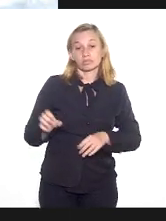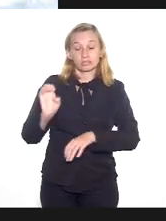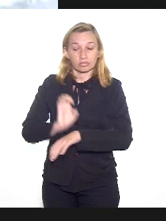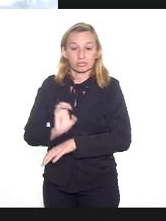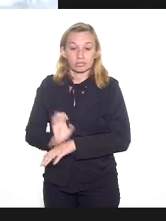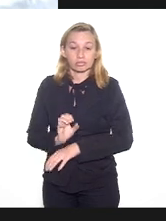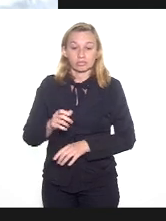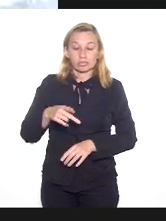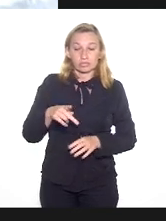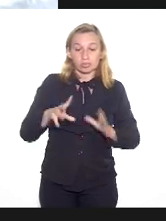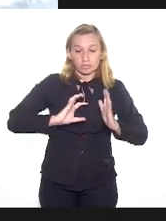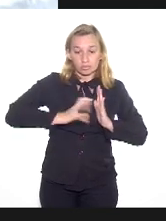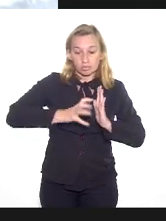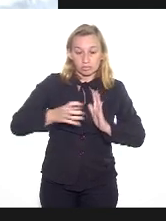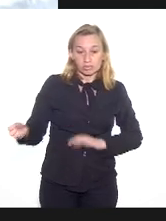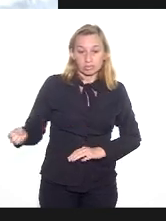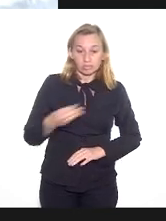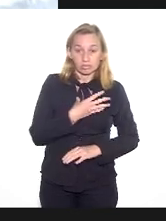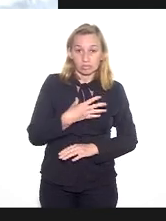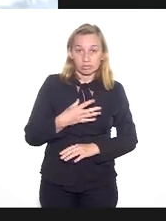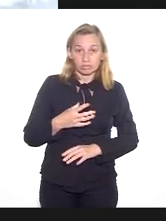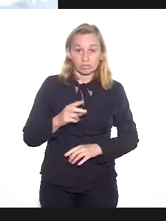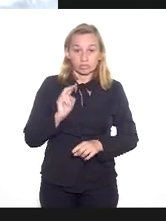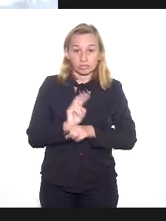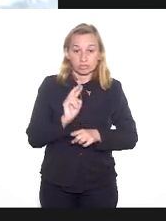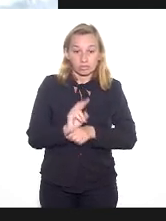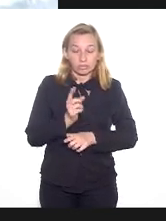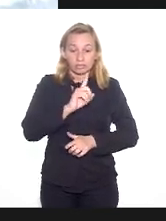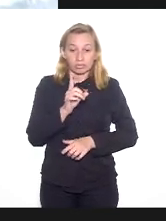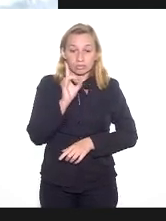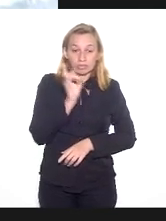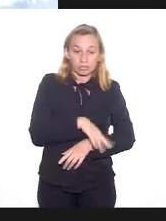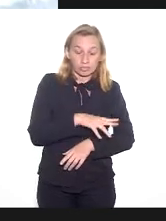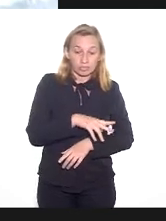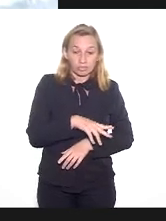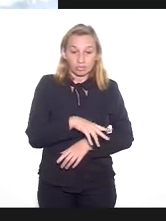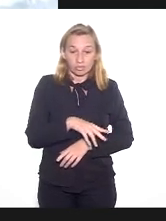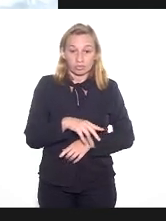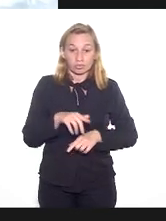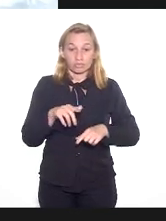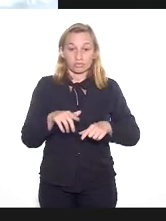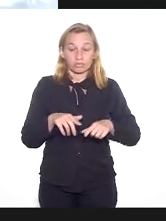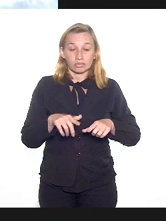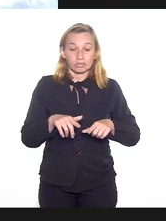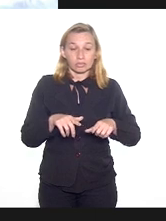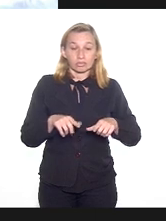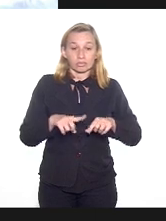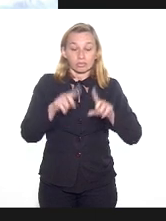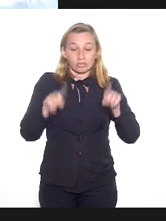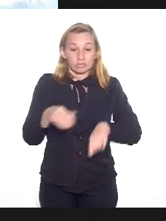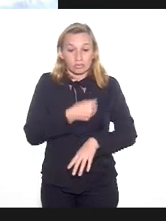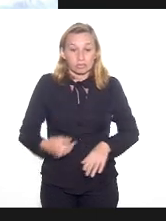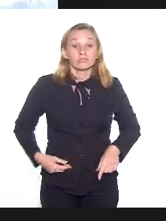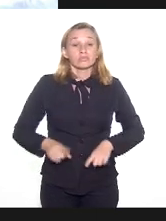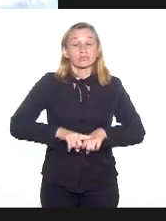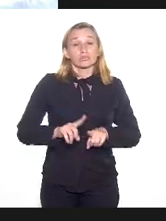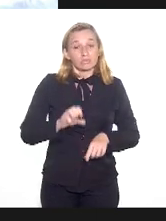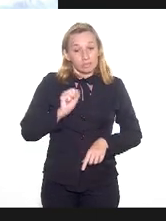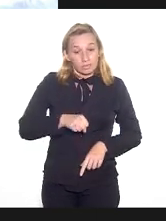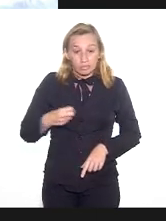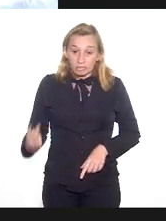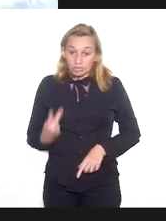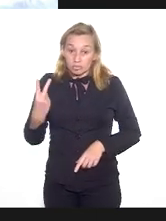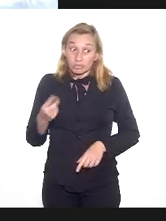Partido Novo, na verdade, defende não é o sucateamento do serviço público, é a valorização daquele servidor